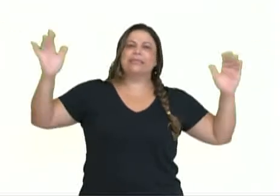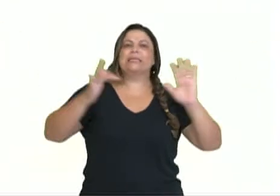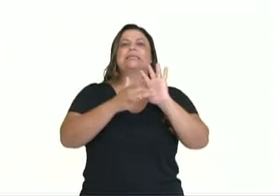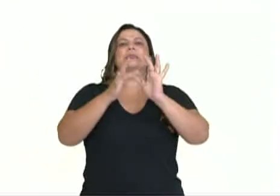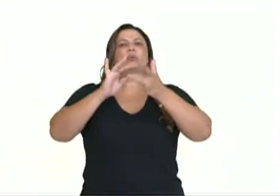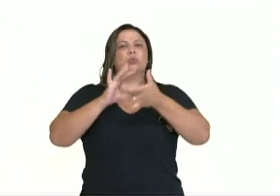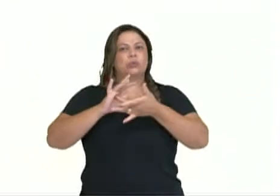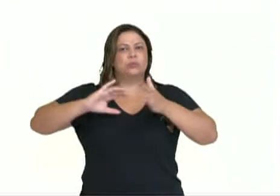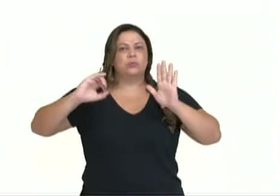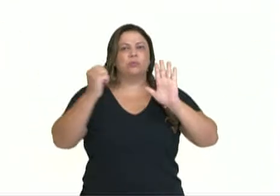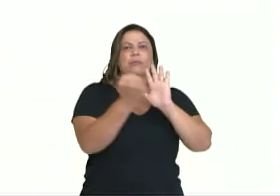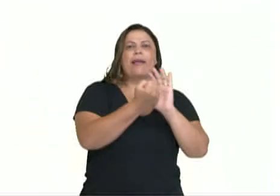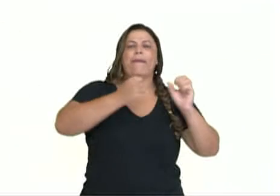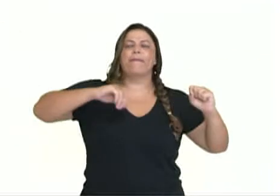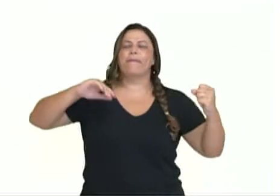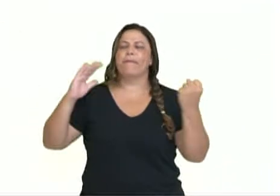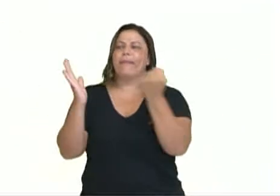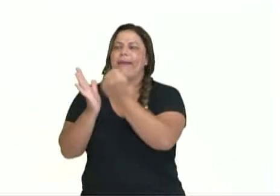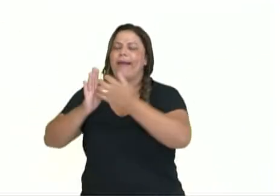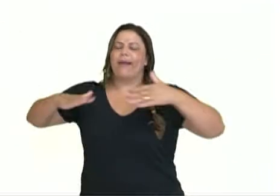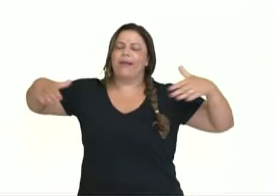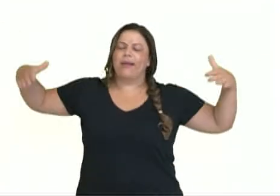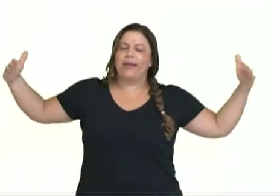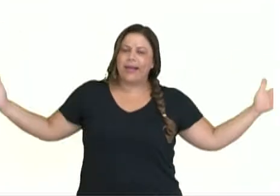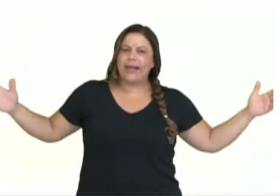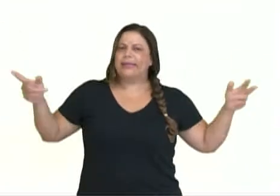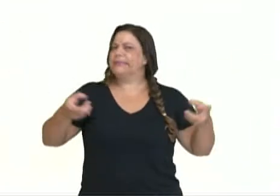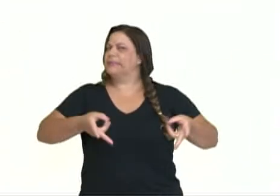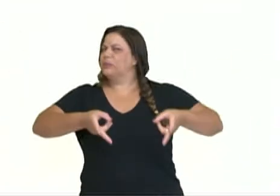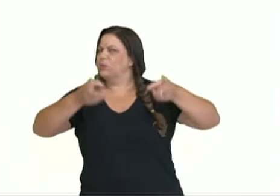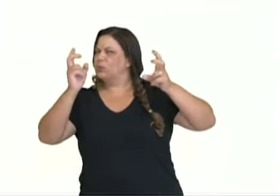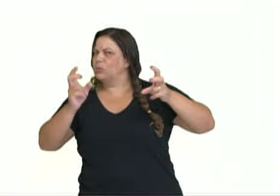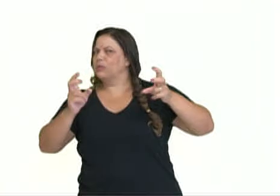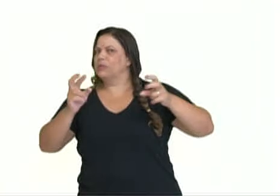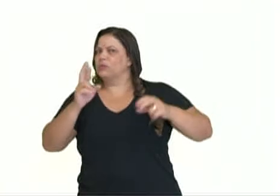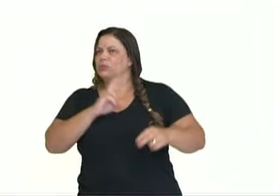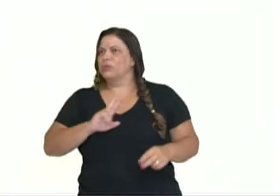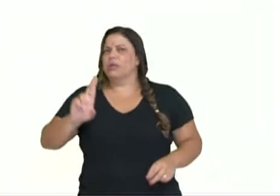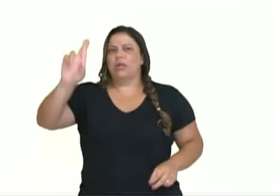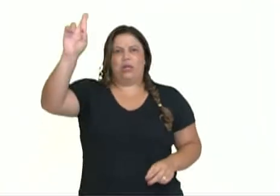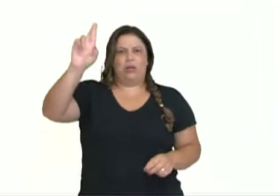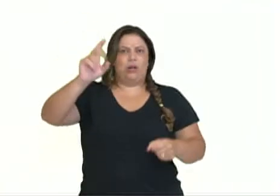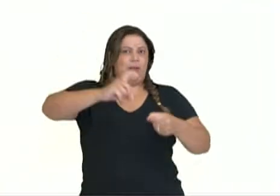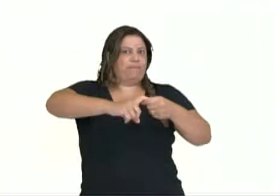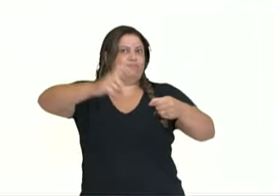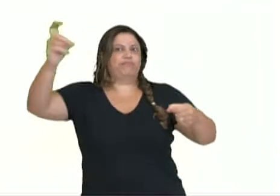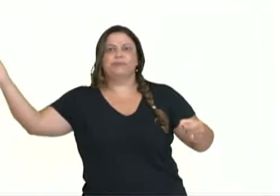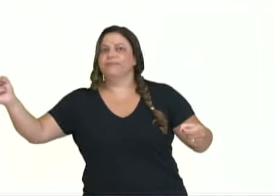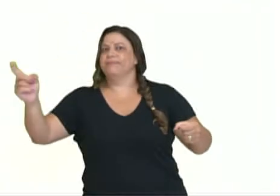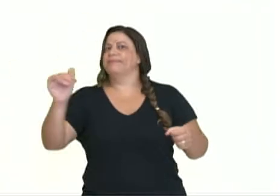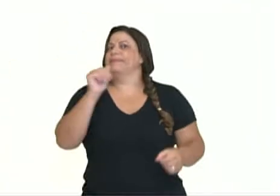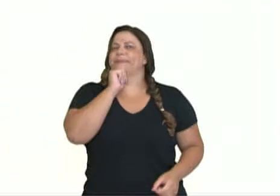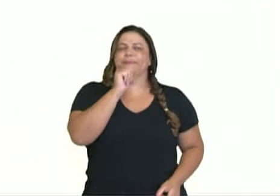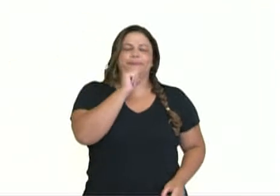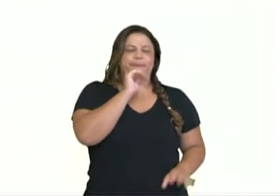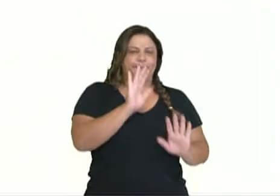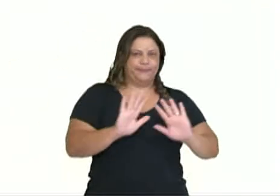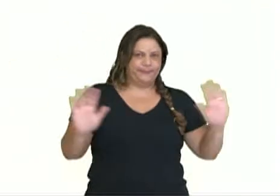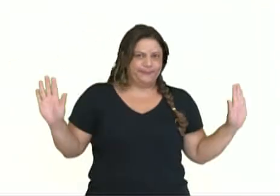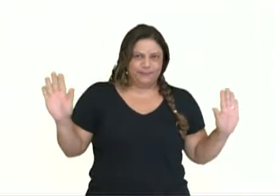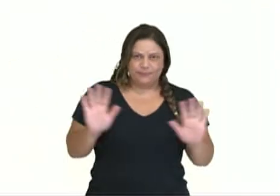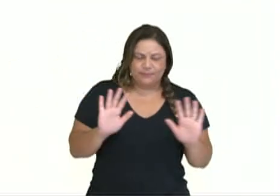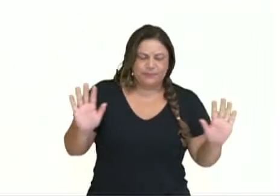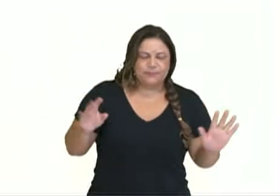queridos, que o contexto religioso, ele não vai se desvincular por completo. Não é porque o artista naquele momento